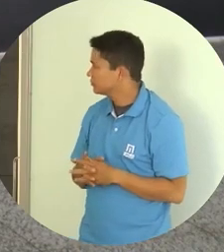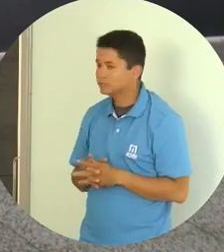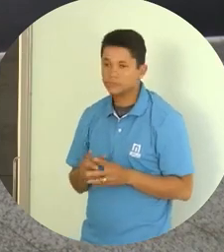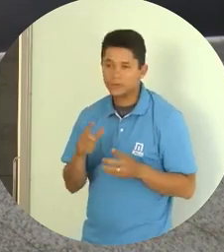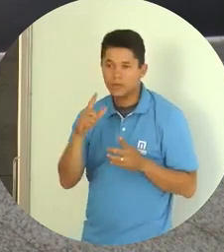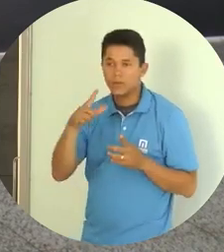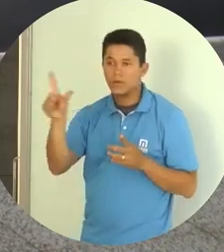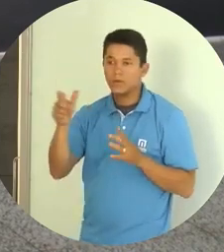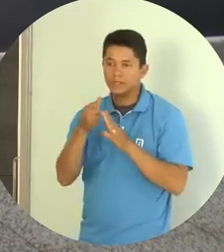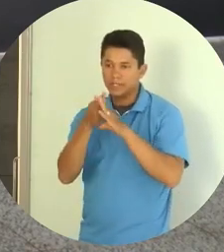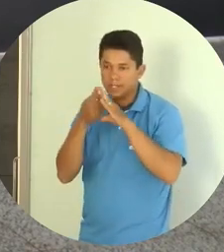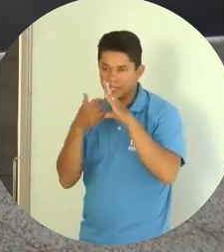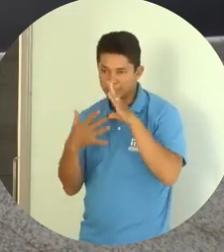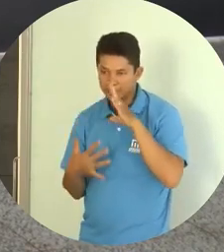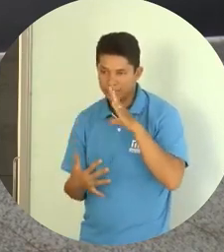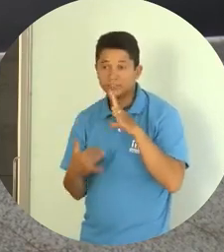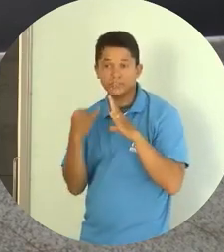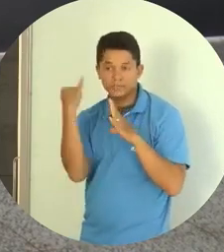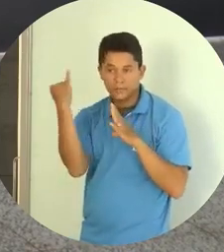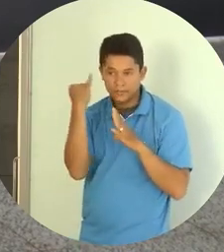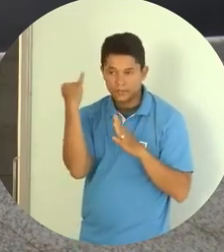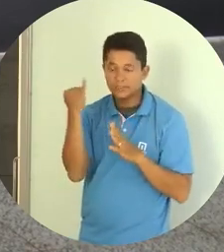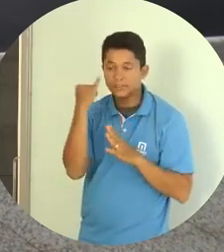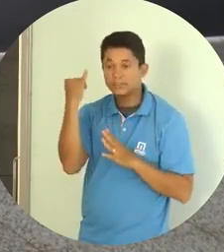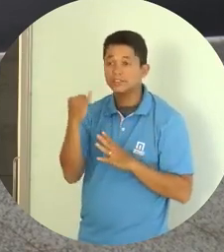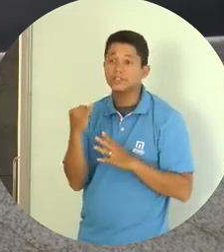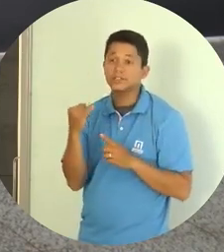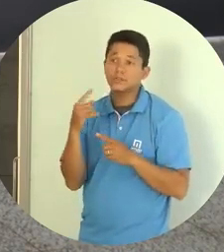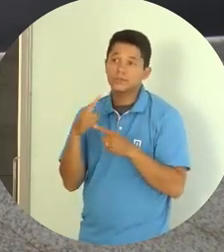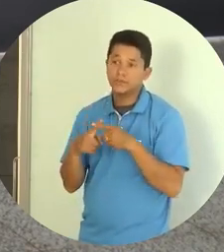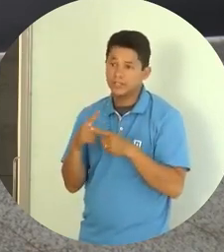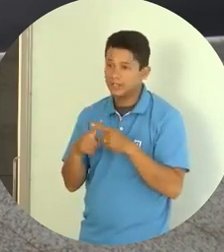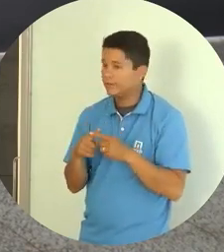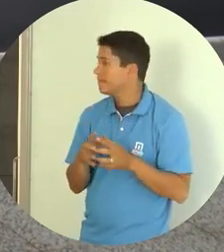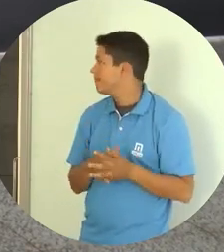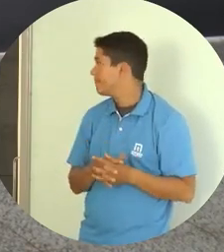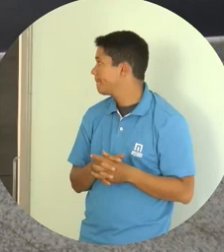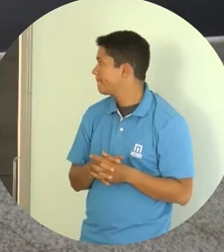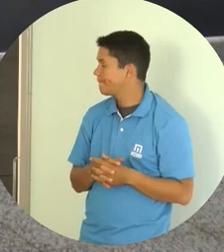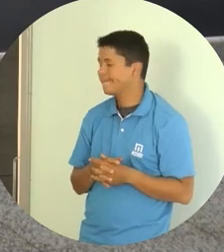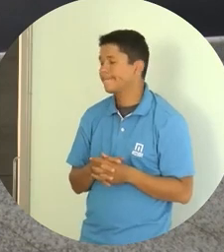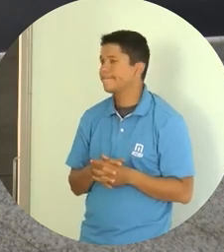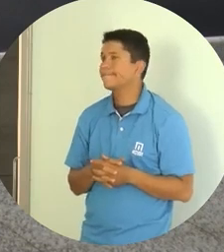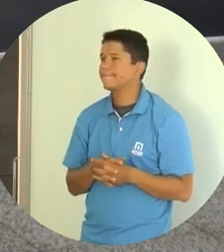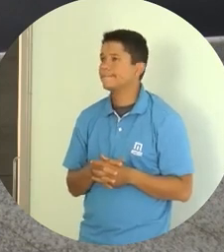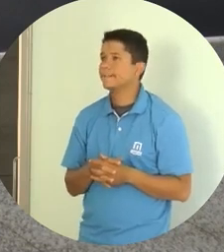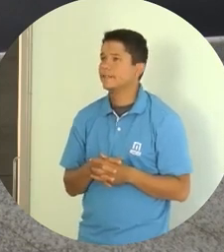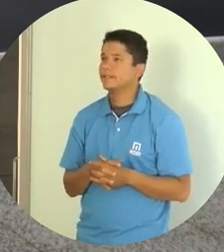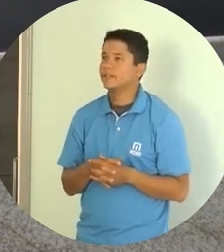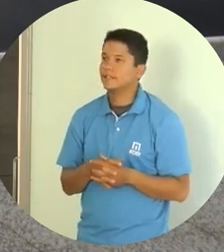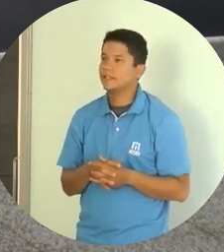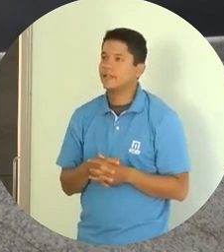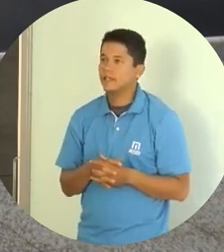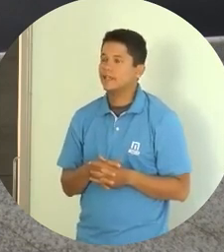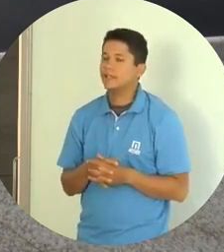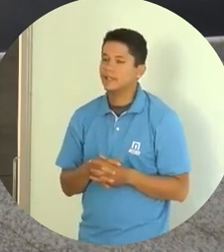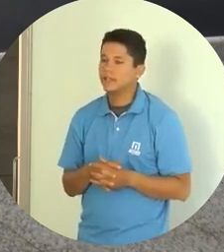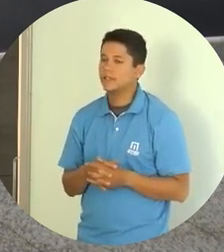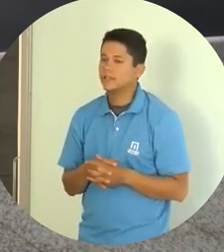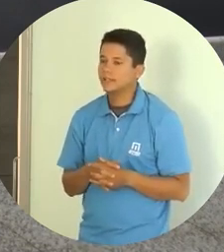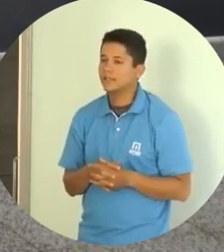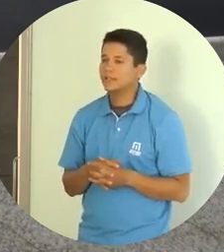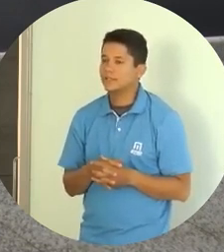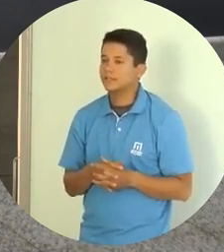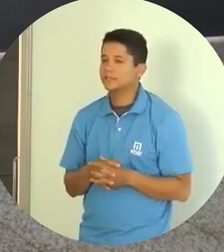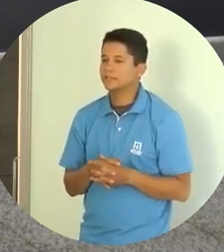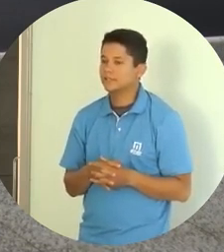Outra característica muito importante, né, por ser uma estaca que trabalha, nós vamos falar mais